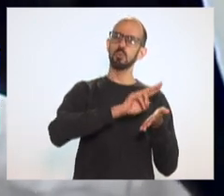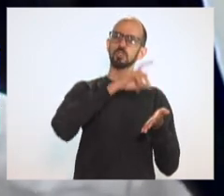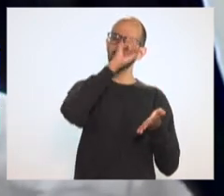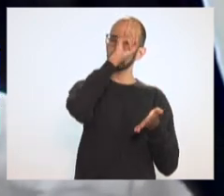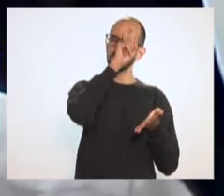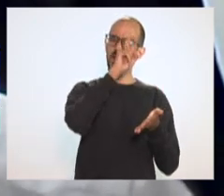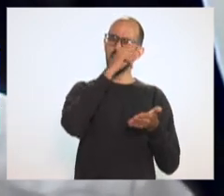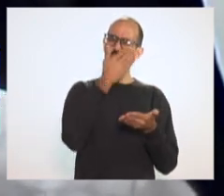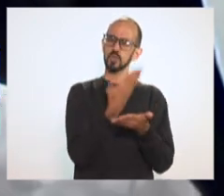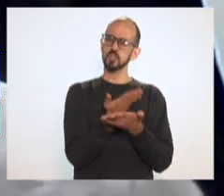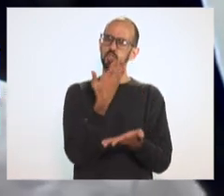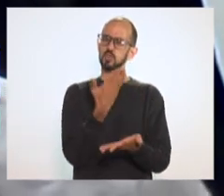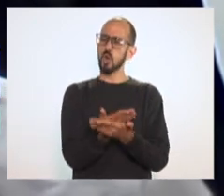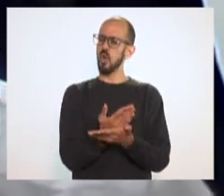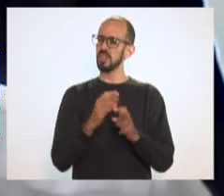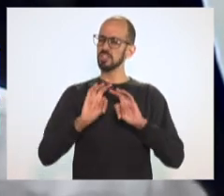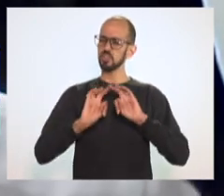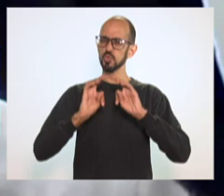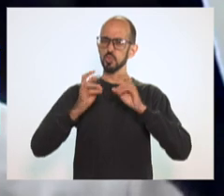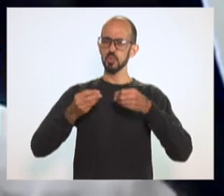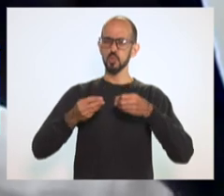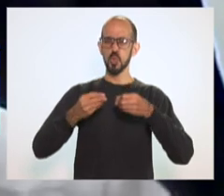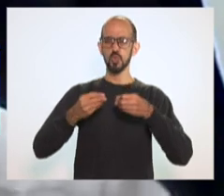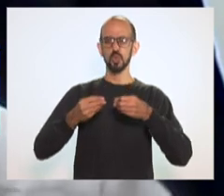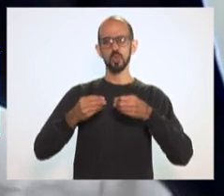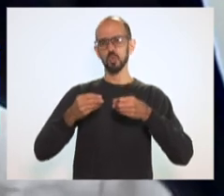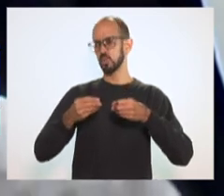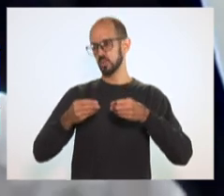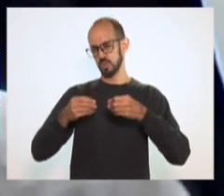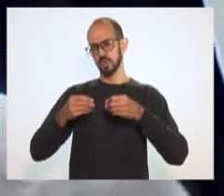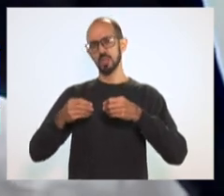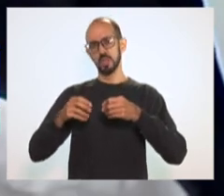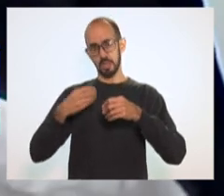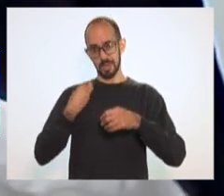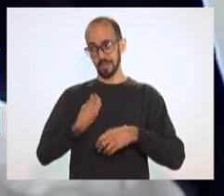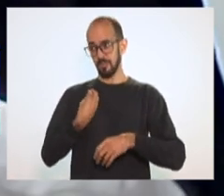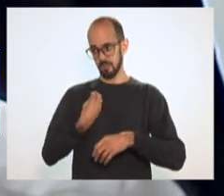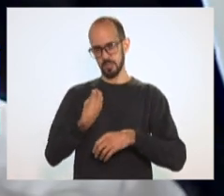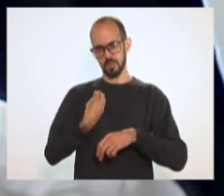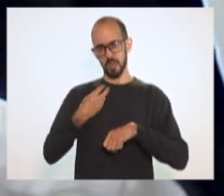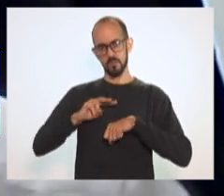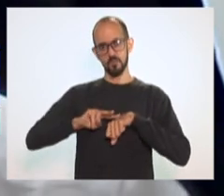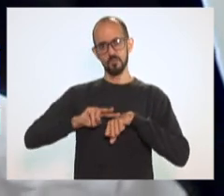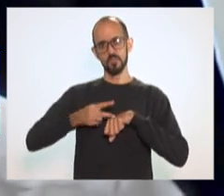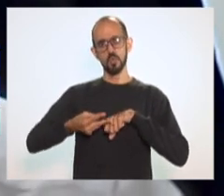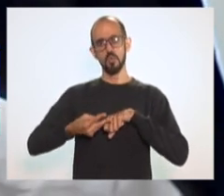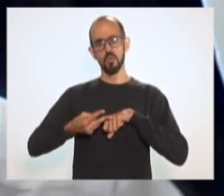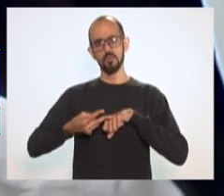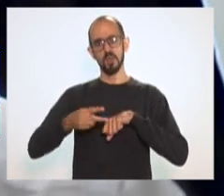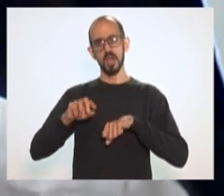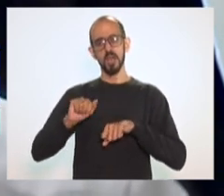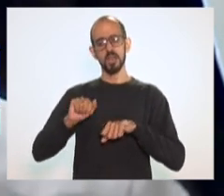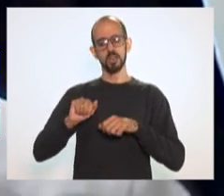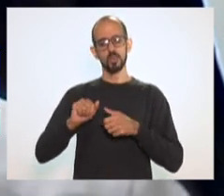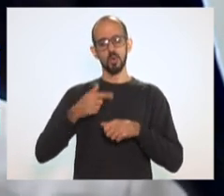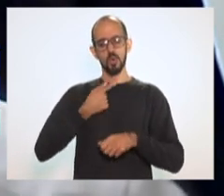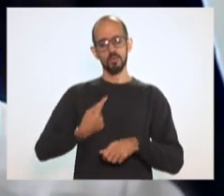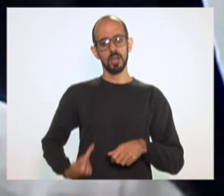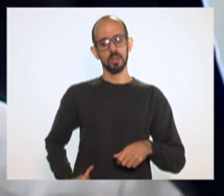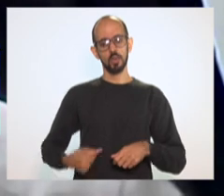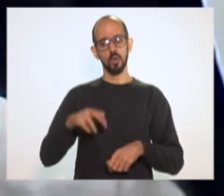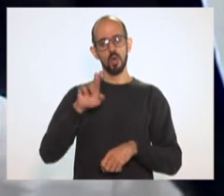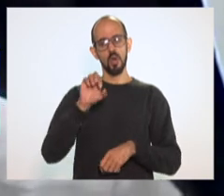imaginar nesse nosso Rio de Janeiro mesmo quando viva viúva do então governador Roberto Silveira